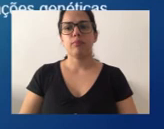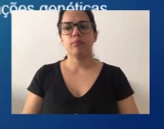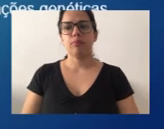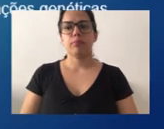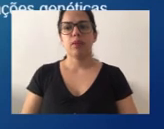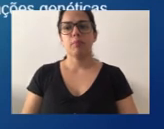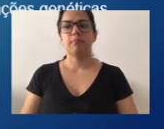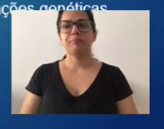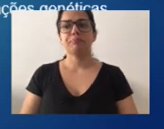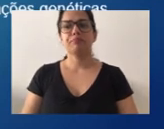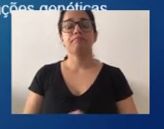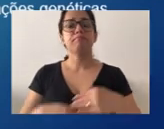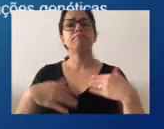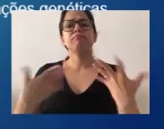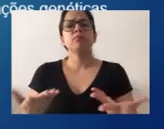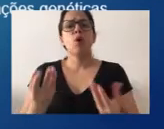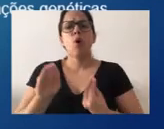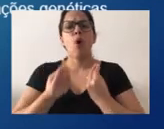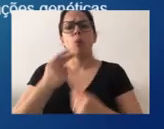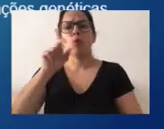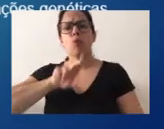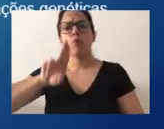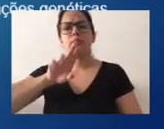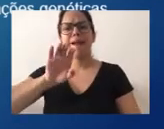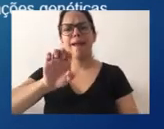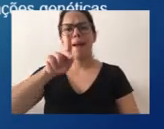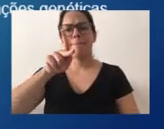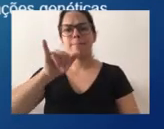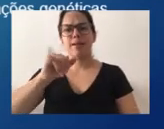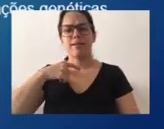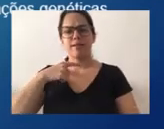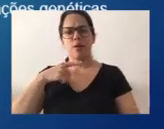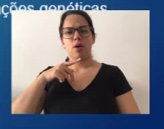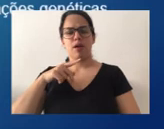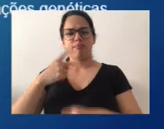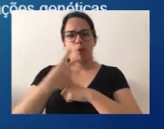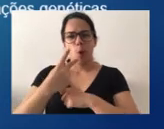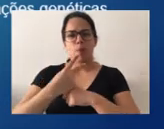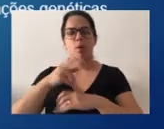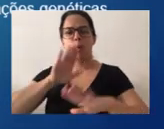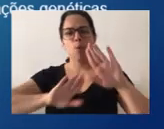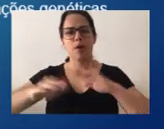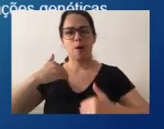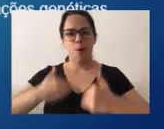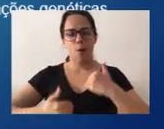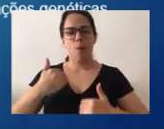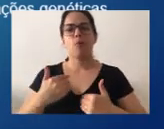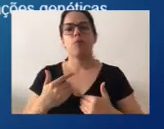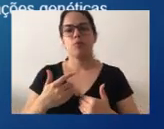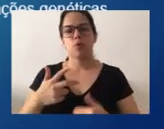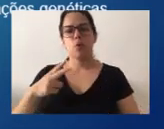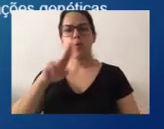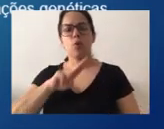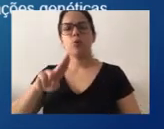Então, quais são os equipamentos, quais são os EPIs adequados para pessoas que são submetidas a esse tipo de radiação, né? Como o raio-x,